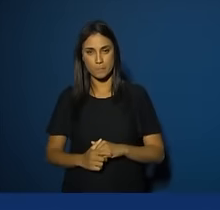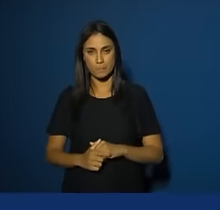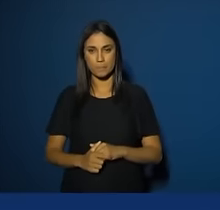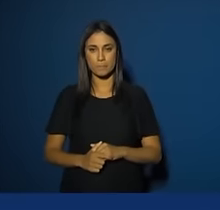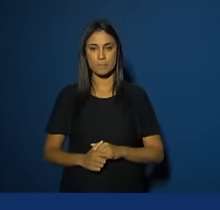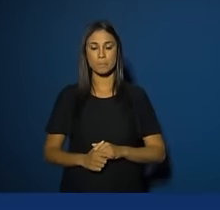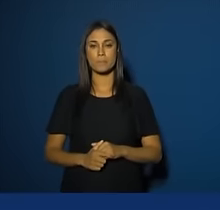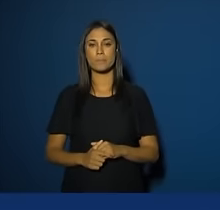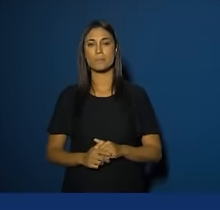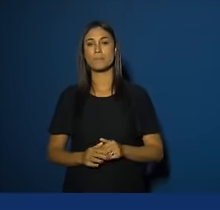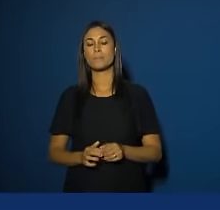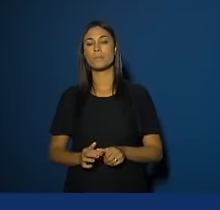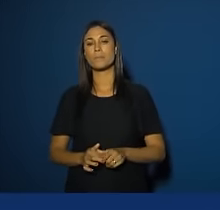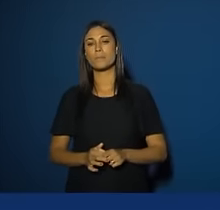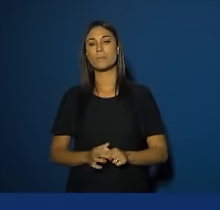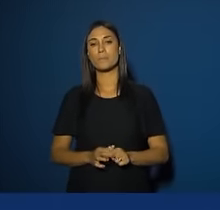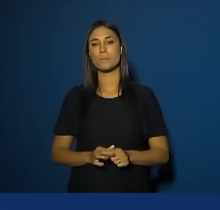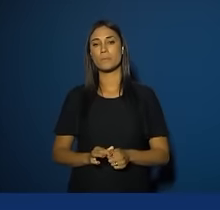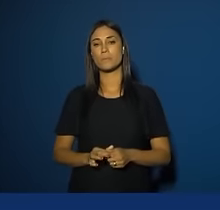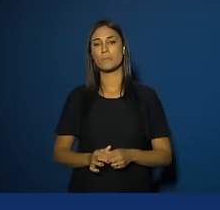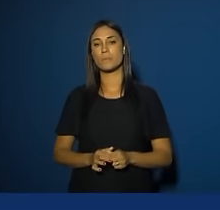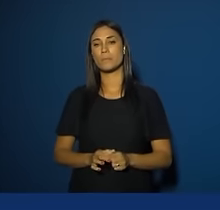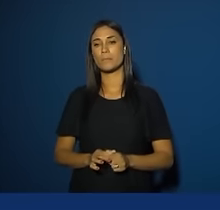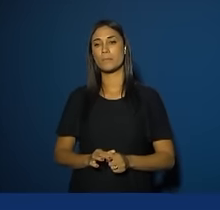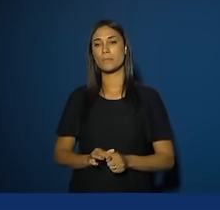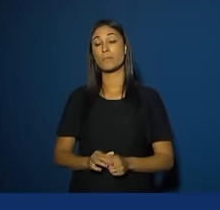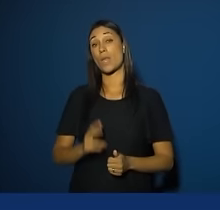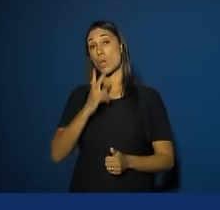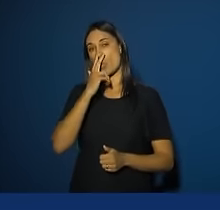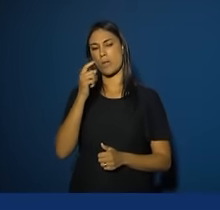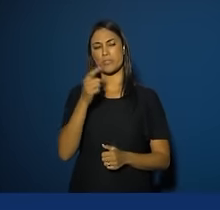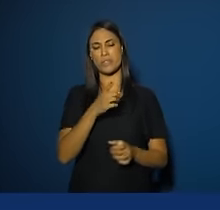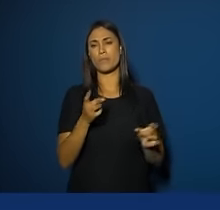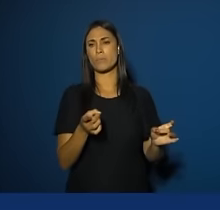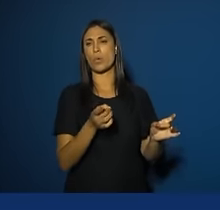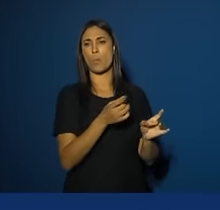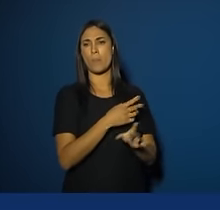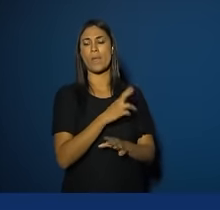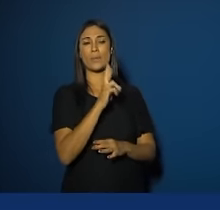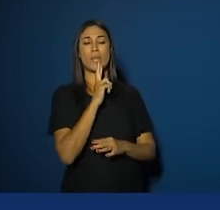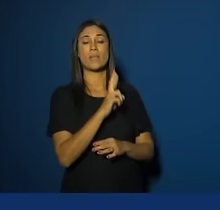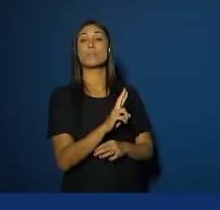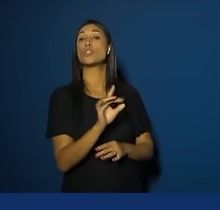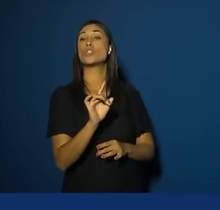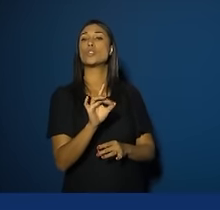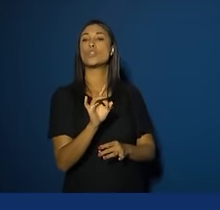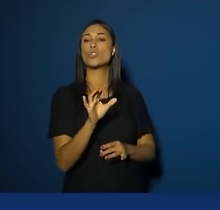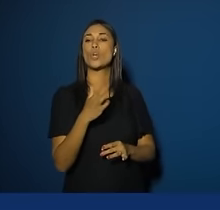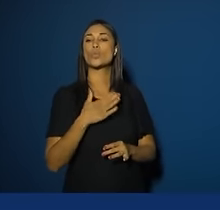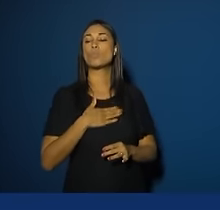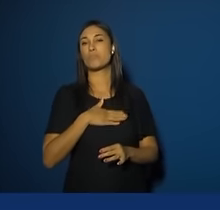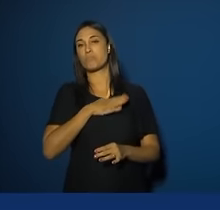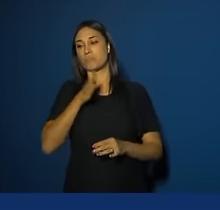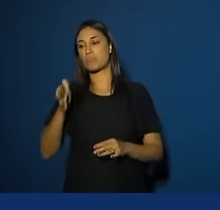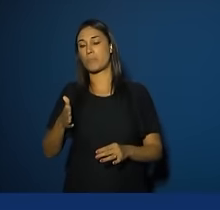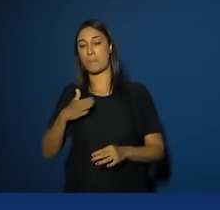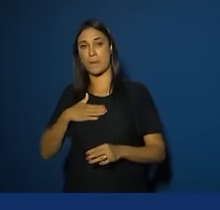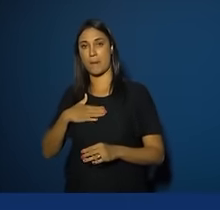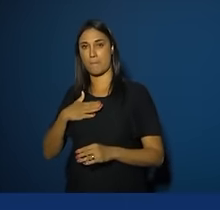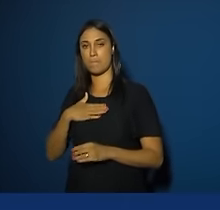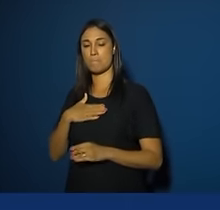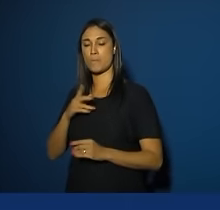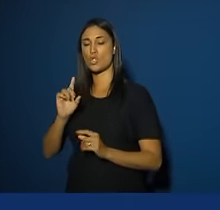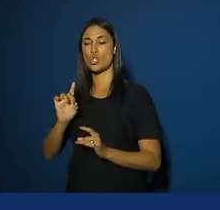Perfeito. Laércio? Eu acho que o Duda foi bem completo na resposta. Eu só... No nosso lado aqui,